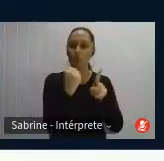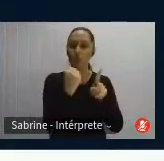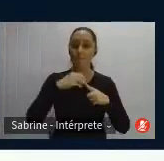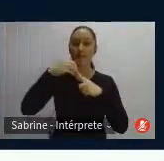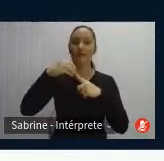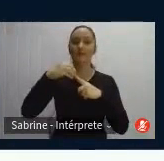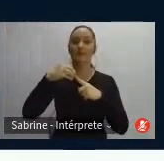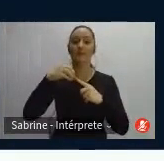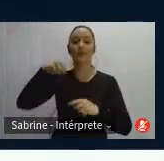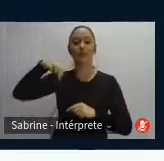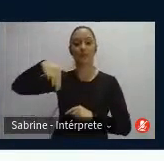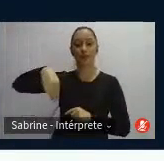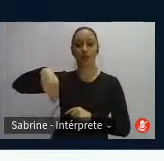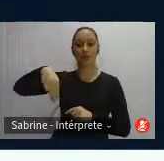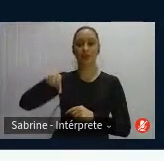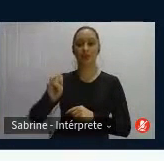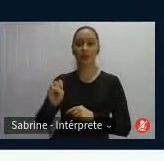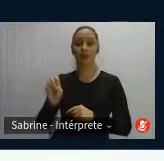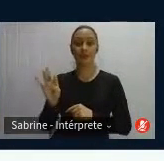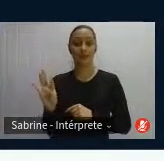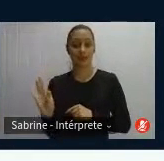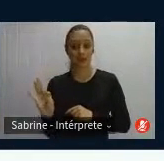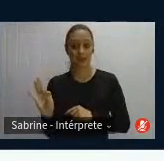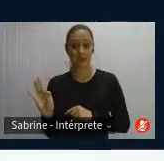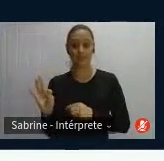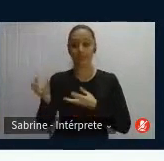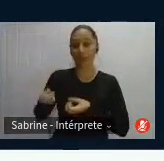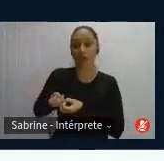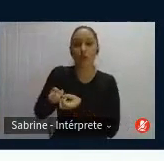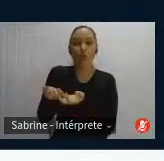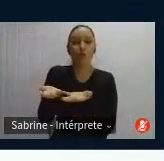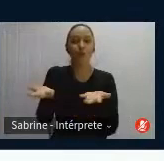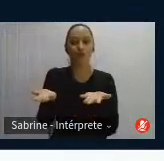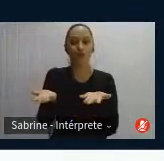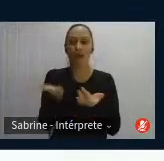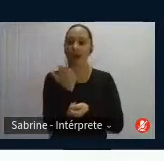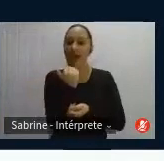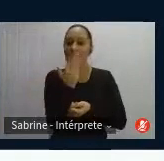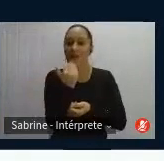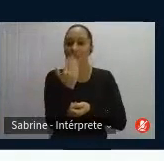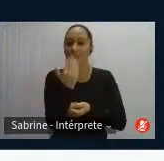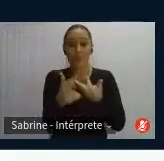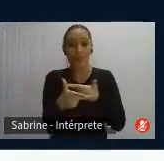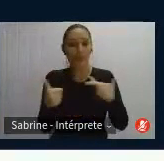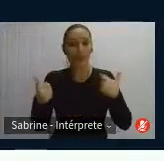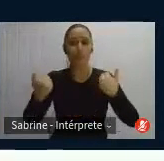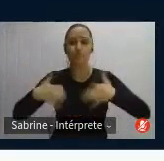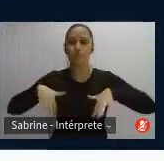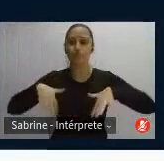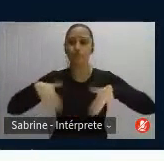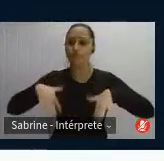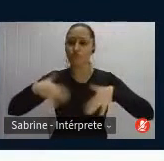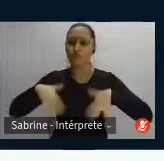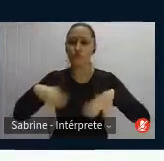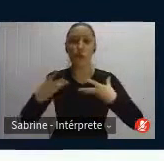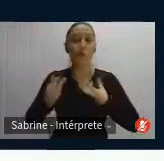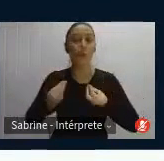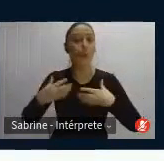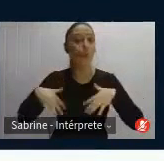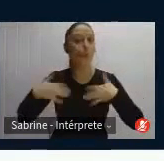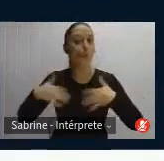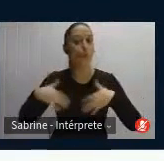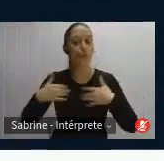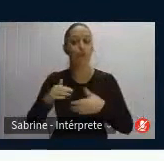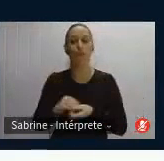na doação de grandes quantidades de alimentos, né, e como também importantes parceiros das instituições